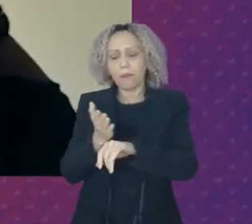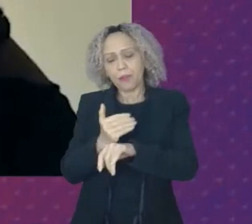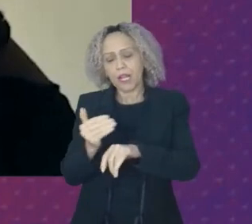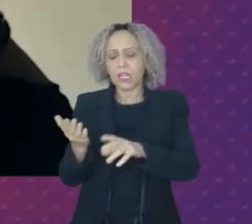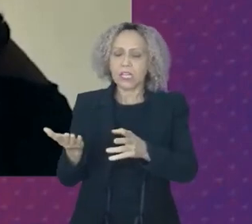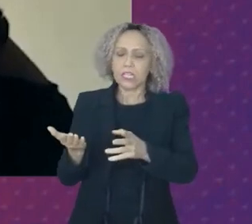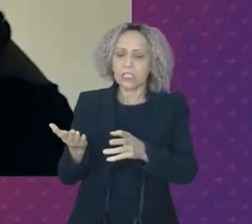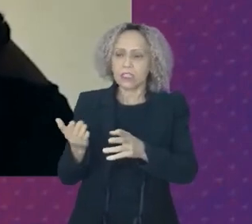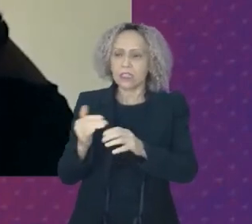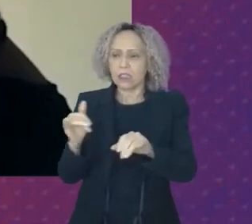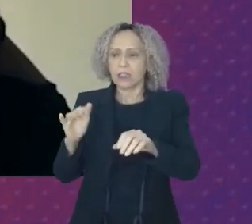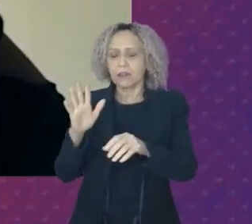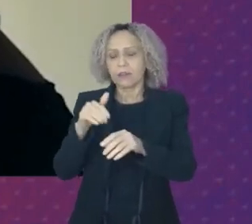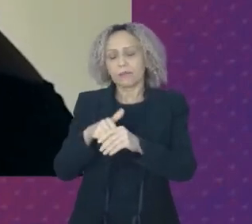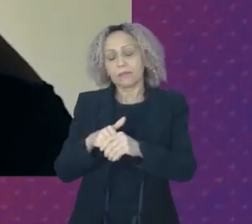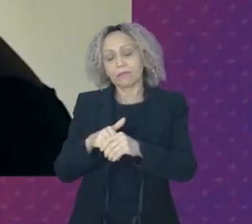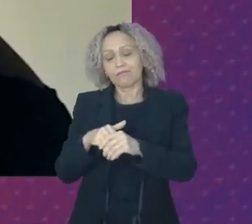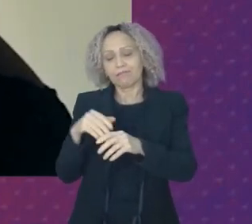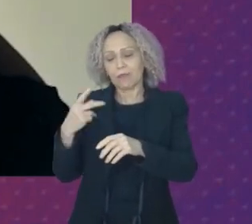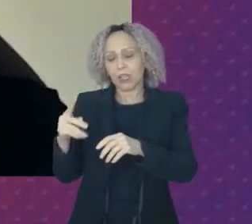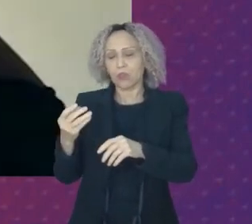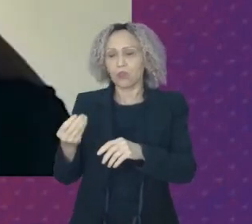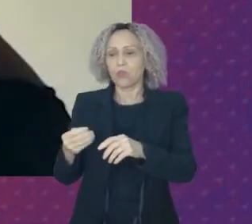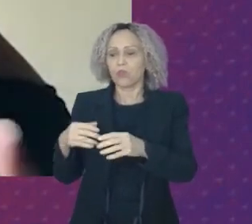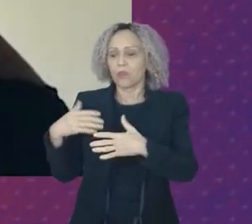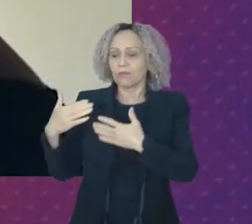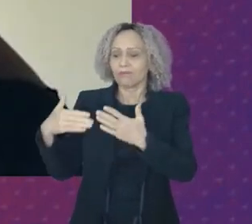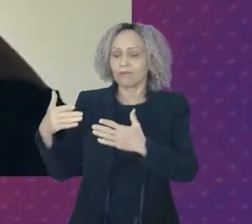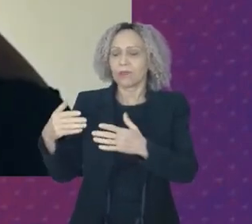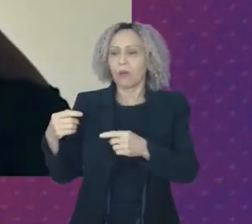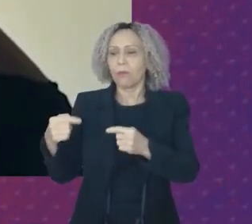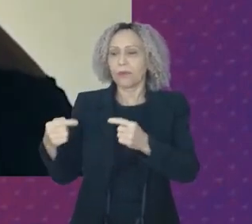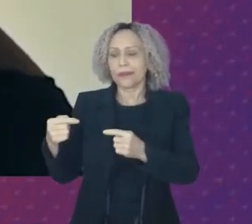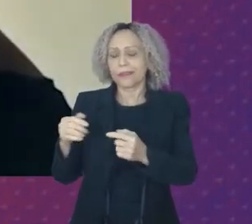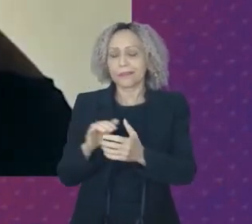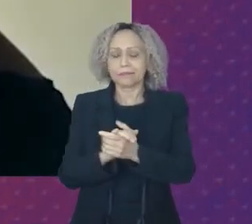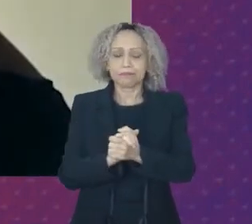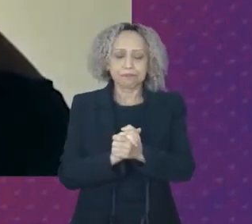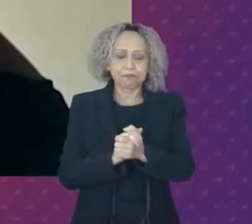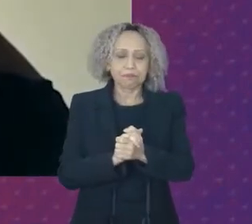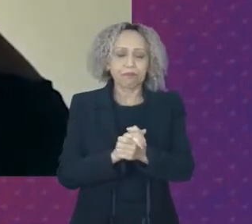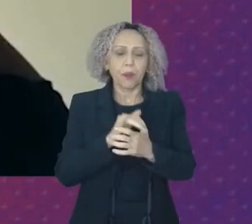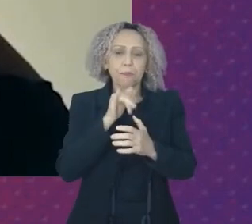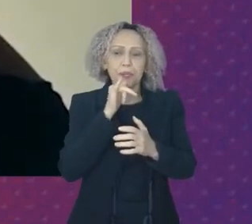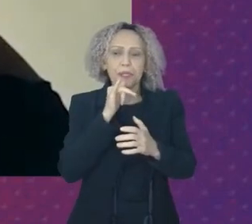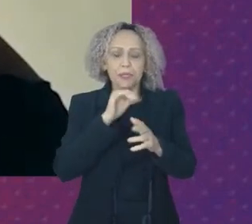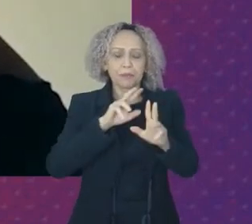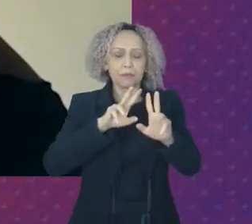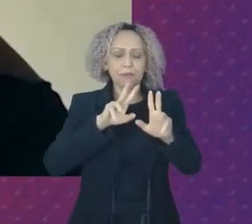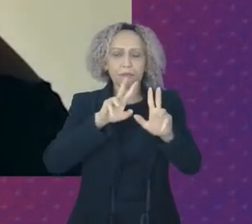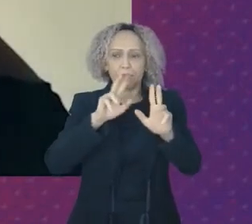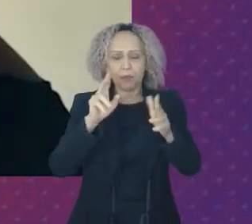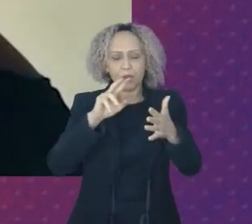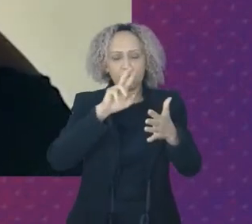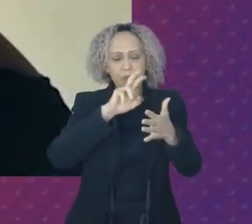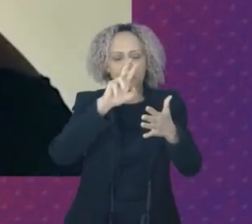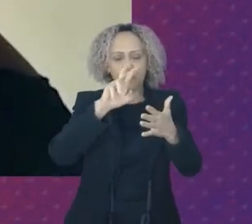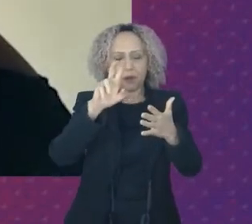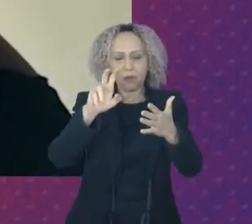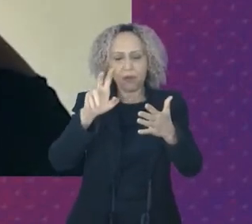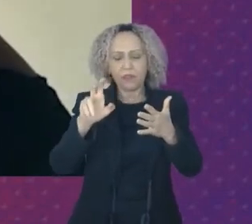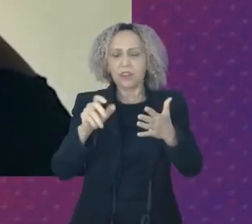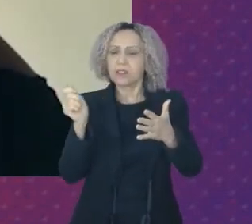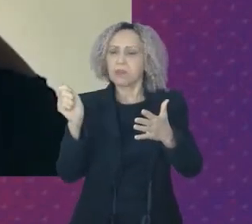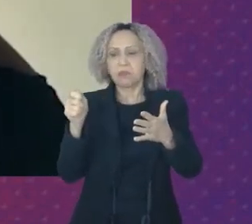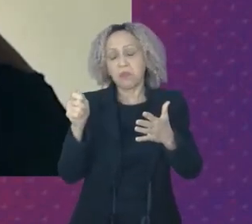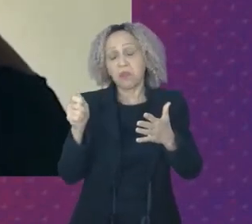na sua construção política. A gente pode pegar inúmeros temas como exemplo, mas acho que podemos começar